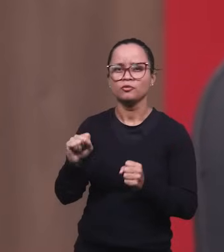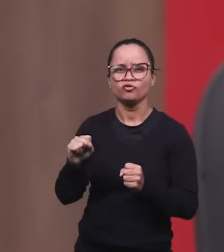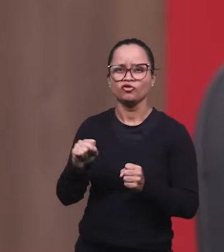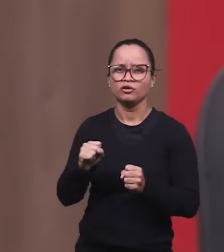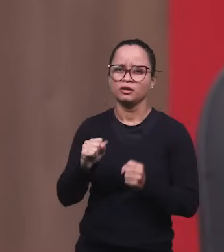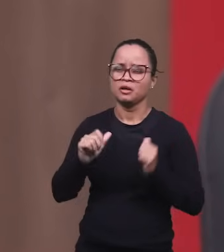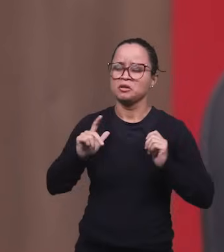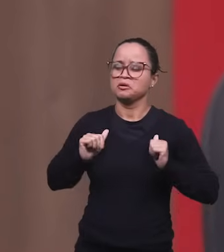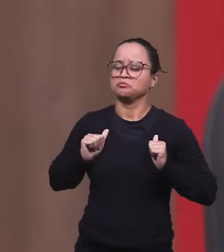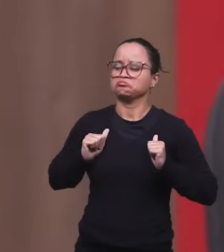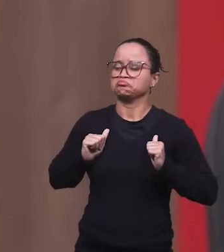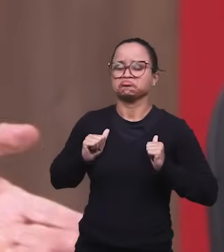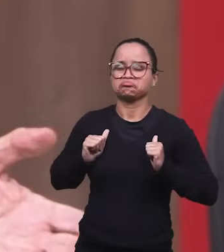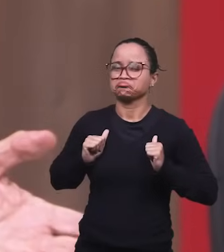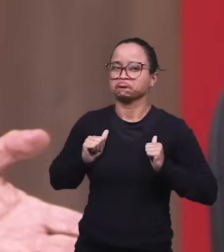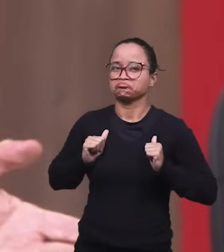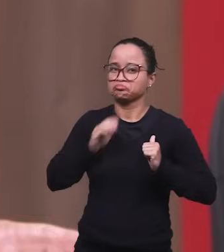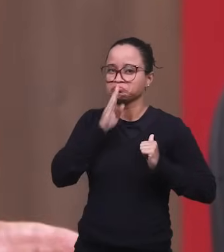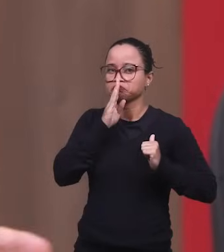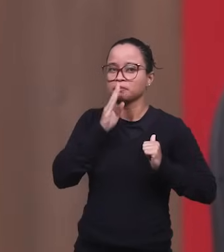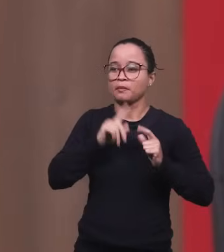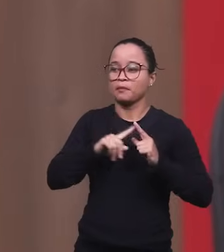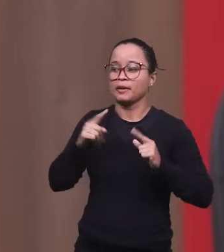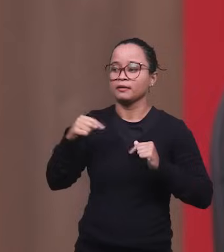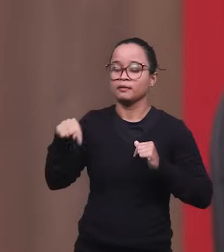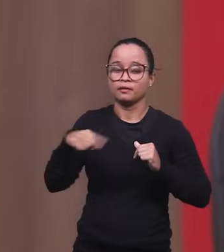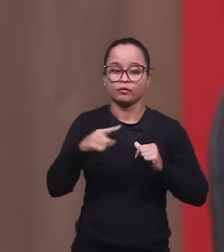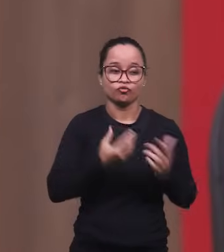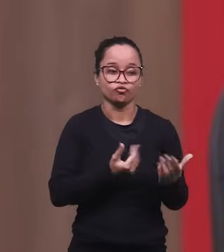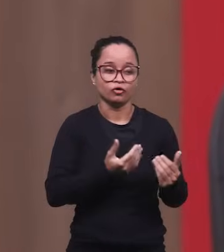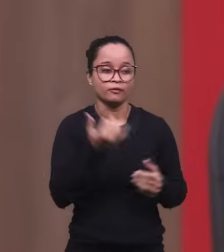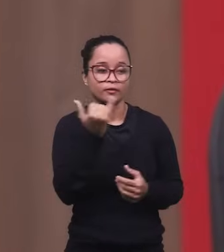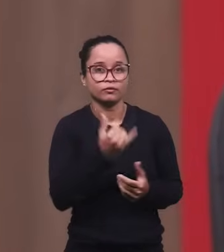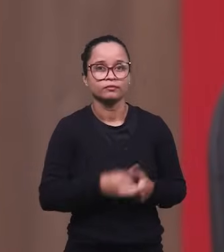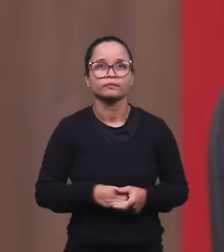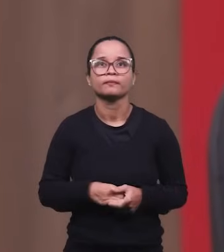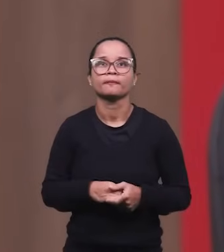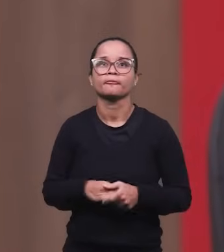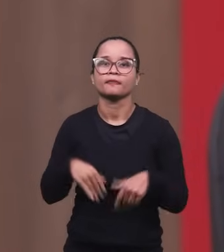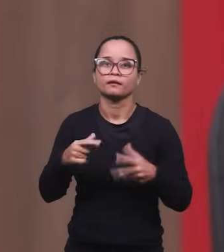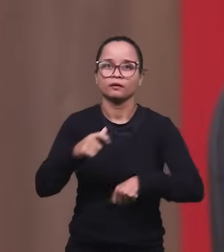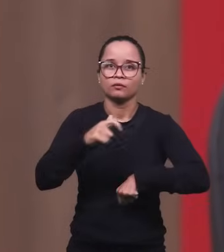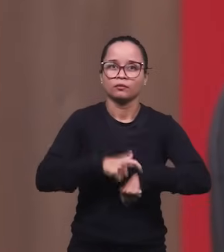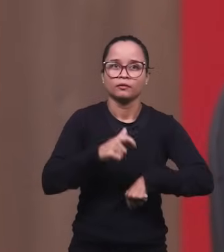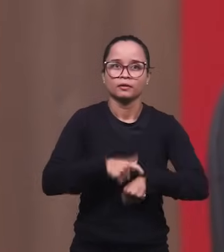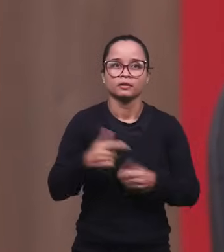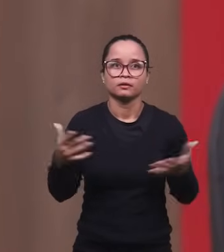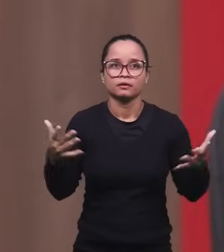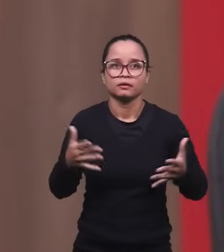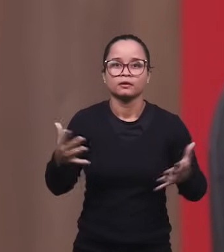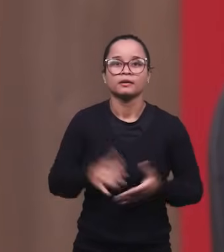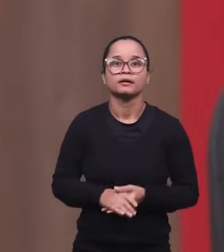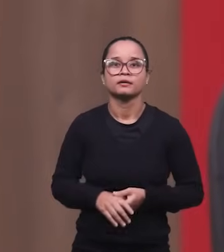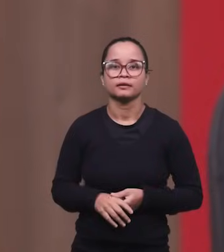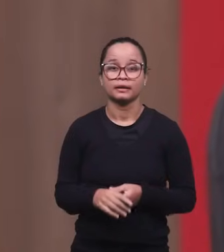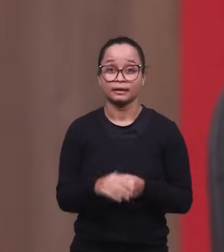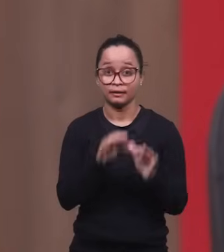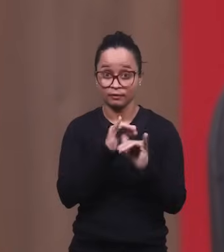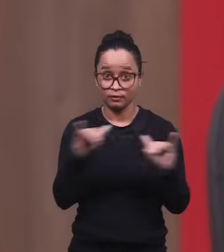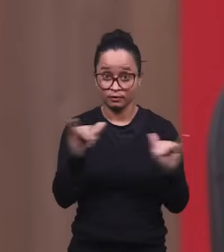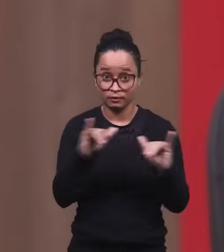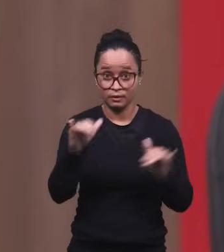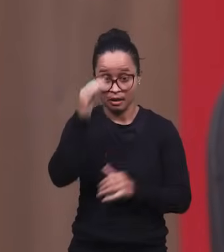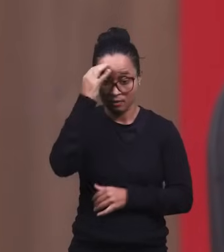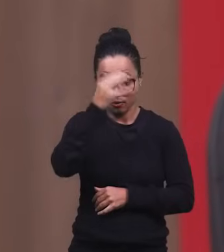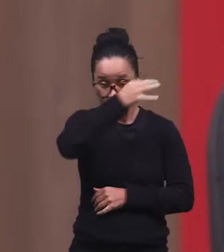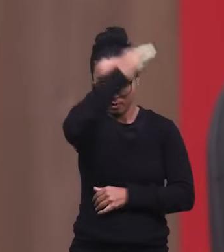Não é verdade? Ficar quieta. Mas o mancebo foi lá e avisou. Então, nessa hora, nós temos que entender que quem está dando